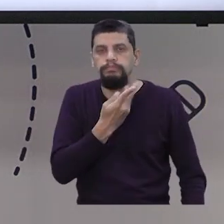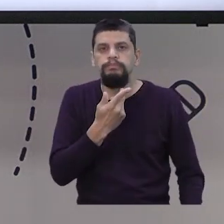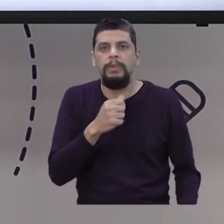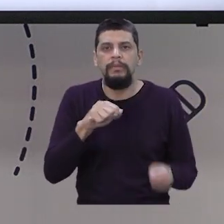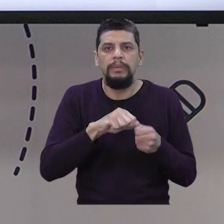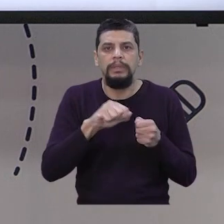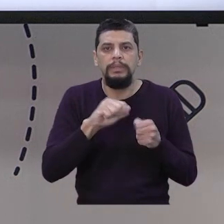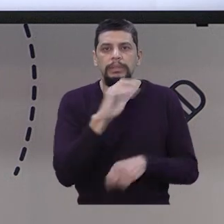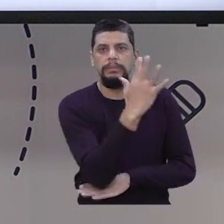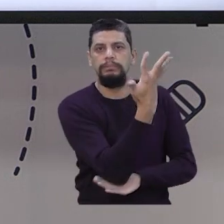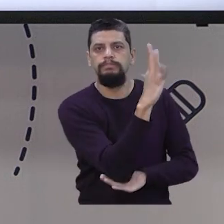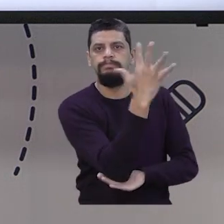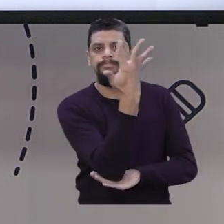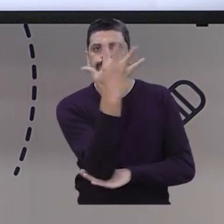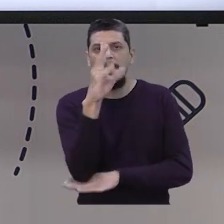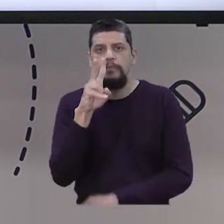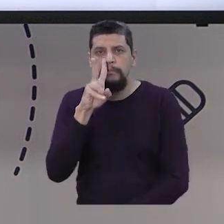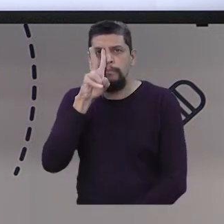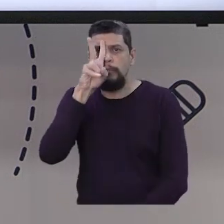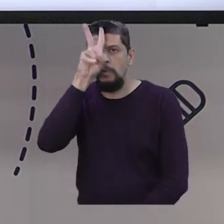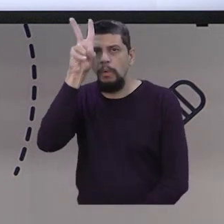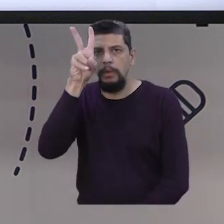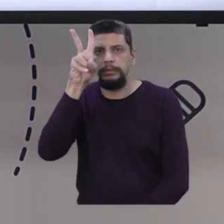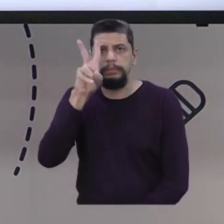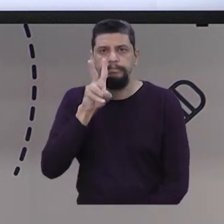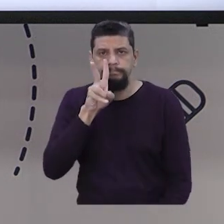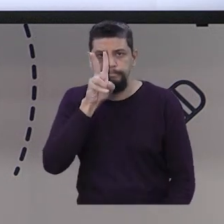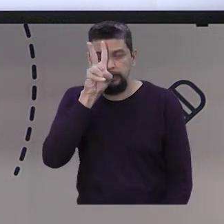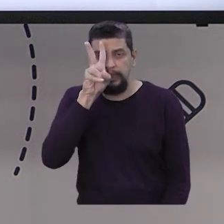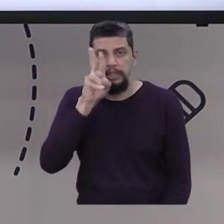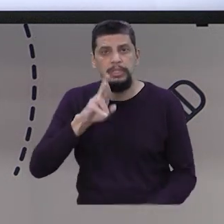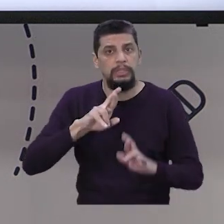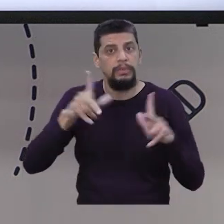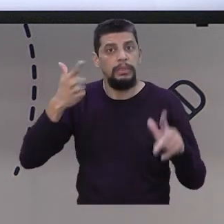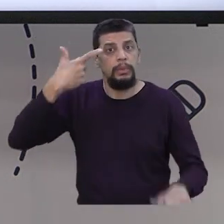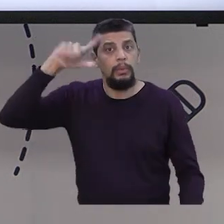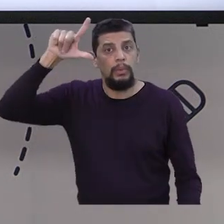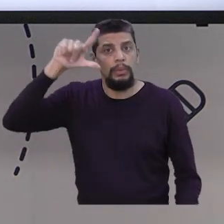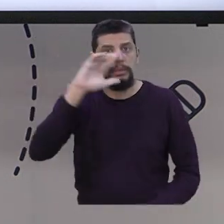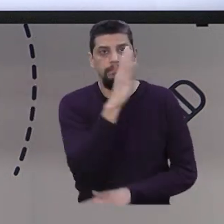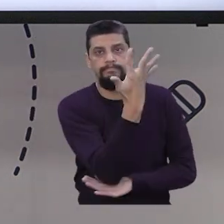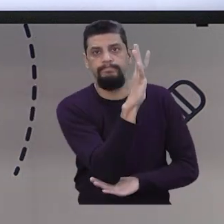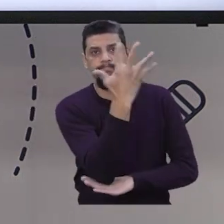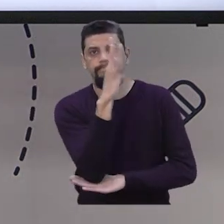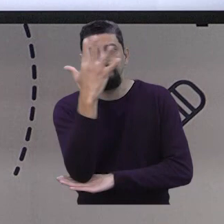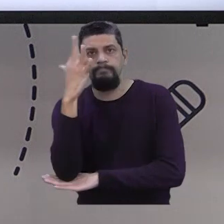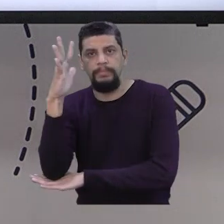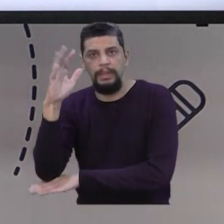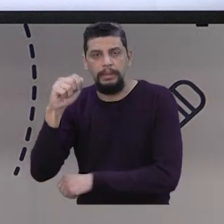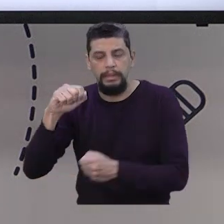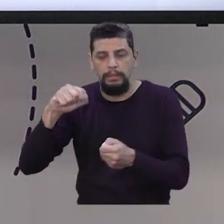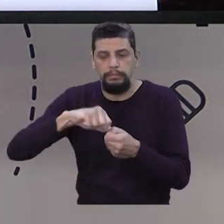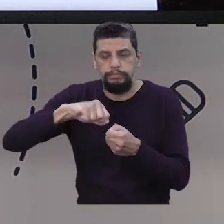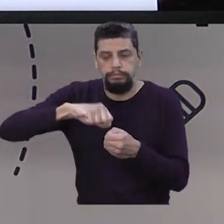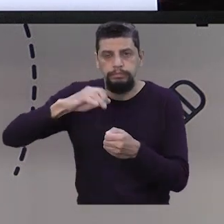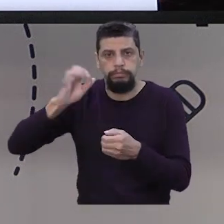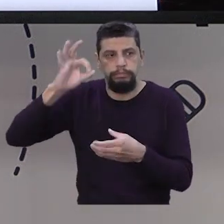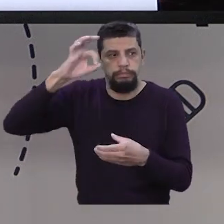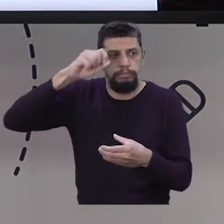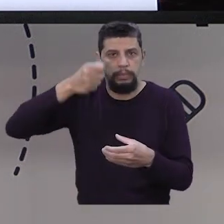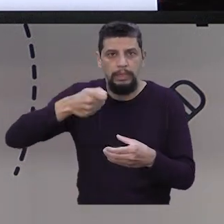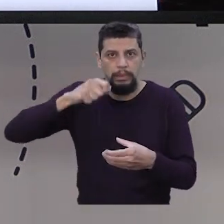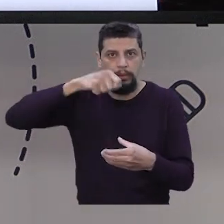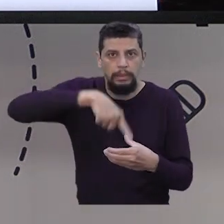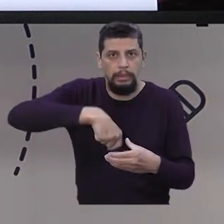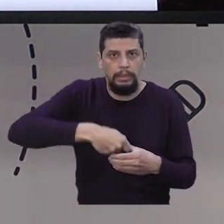árvore enorme, forte, diferente das outras. E então ele construiu e a plantou ao